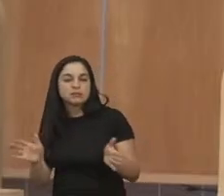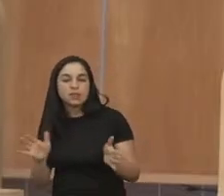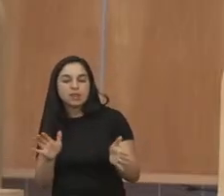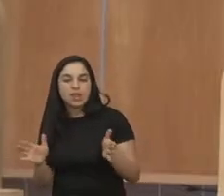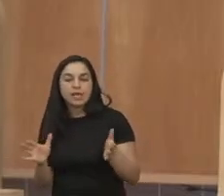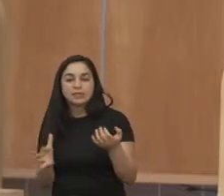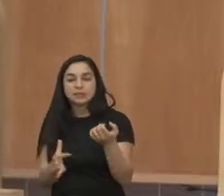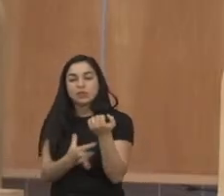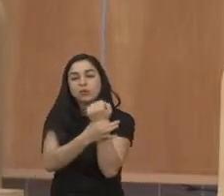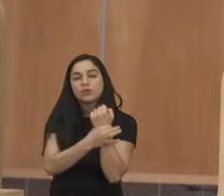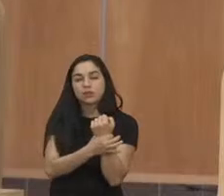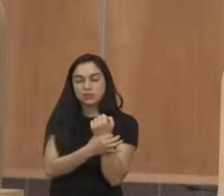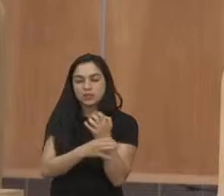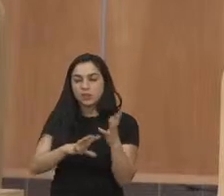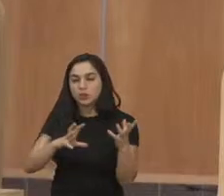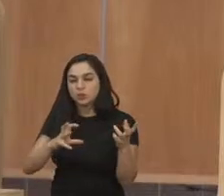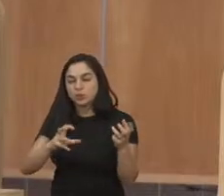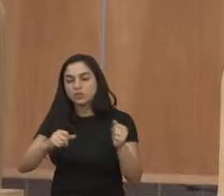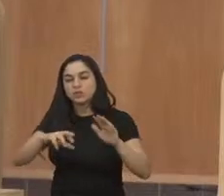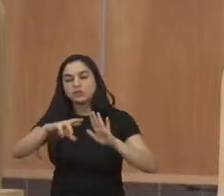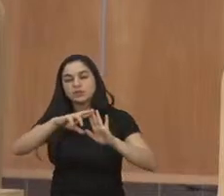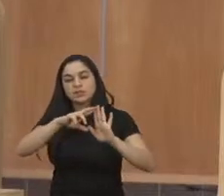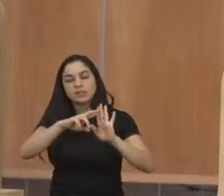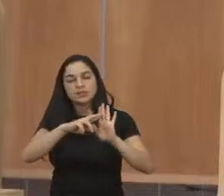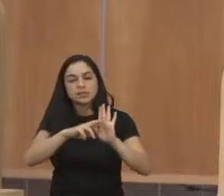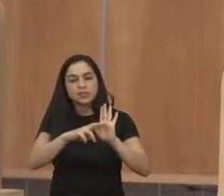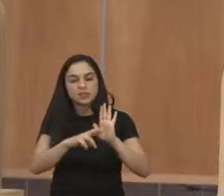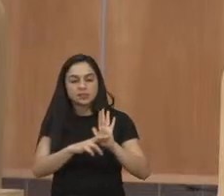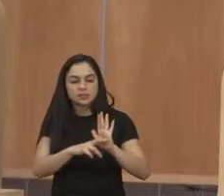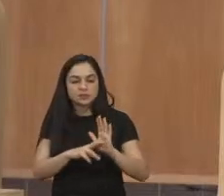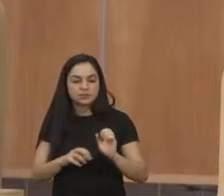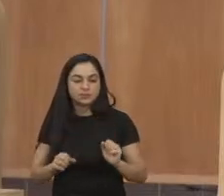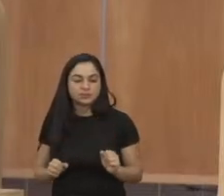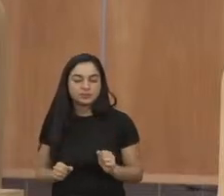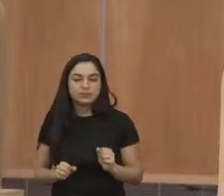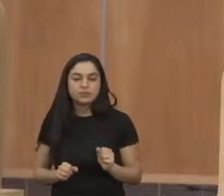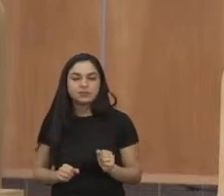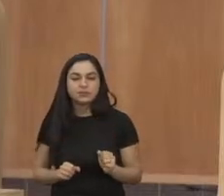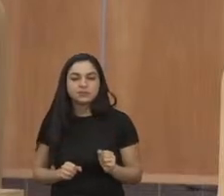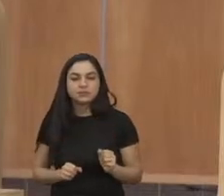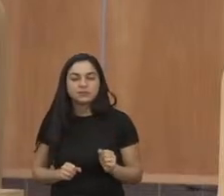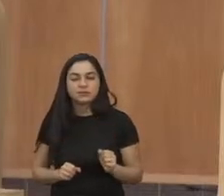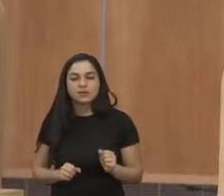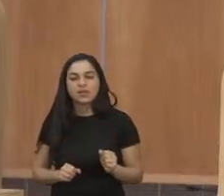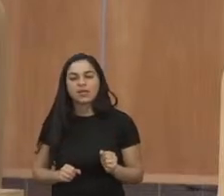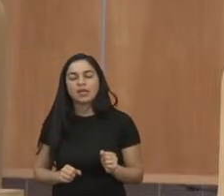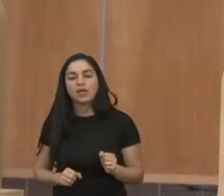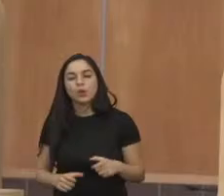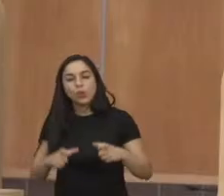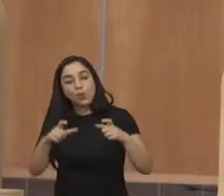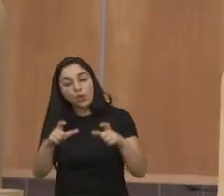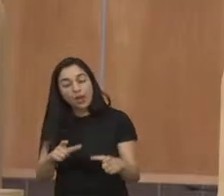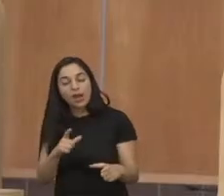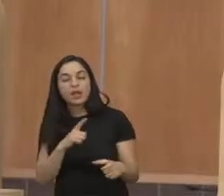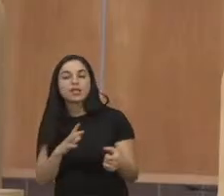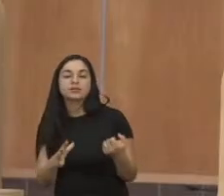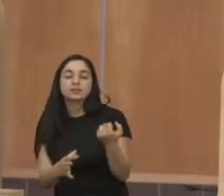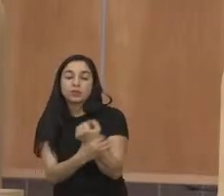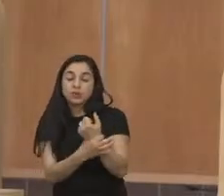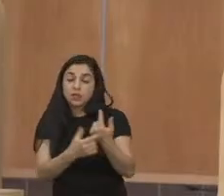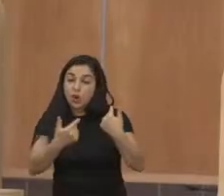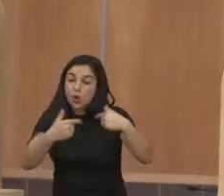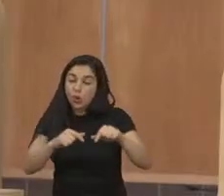uma vez que as exigências da finalização integral das instalações, como segurança contra incêndio